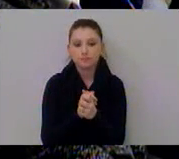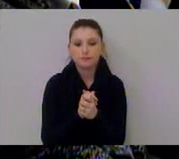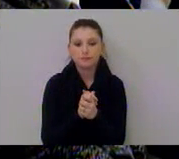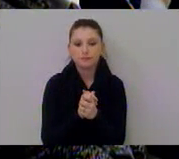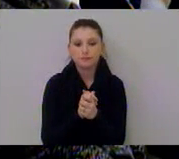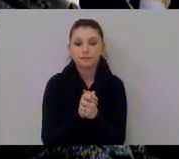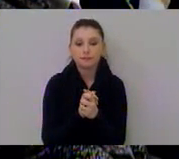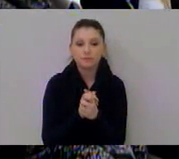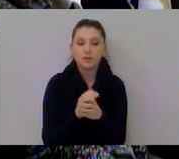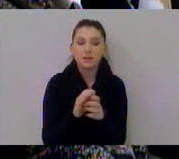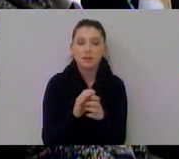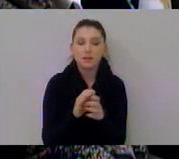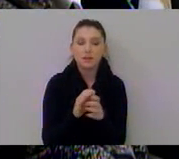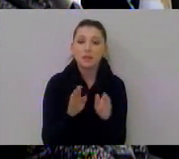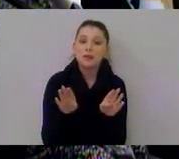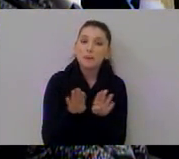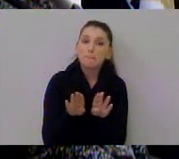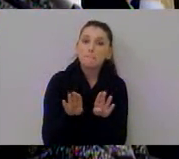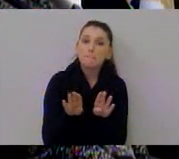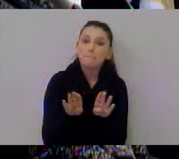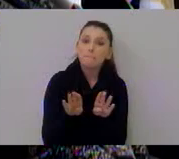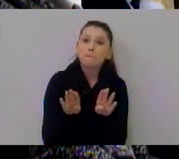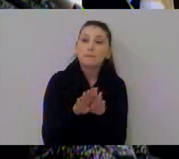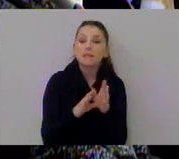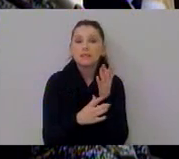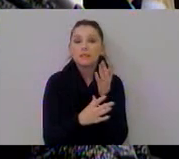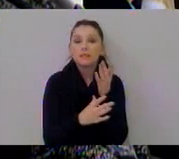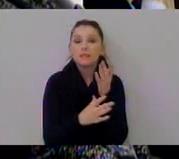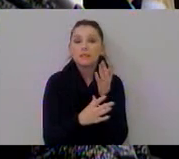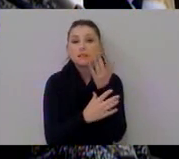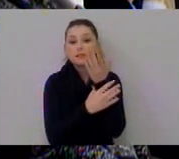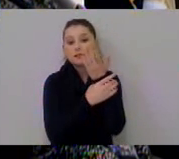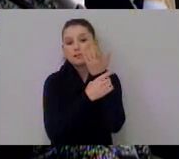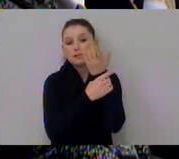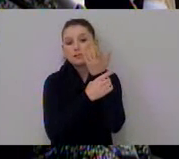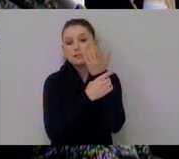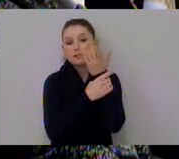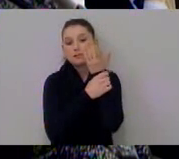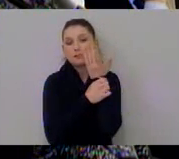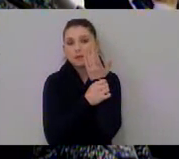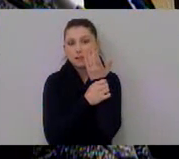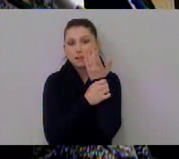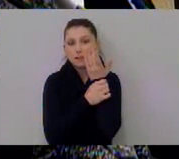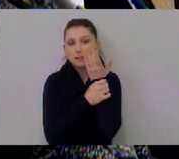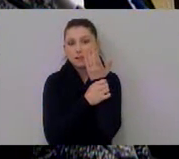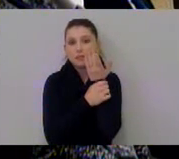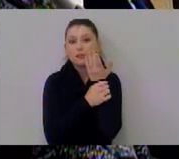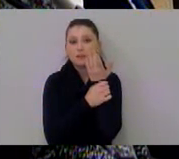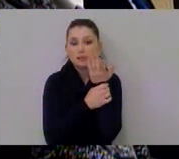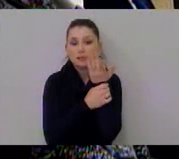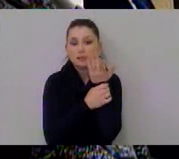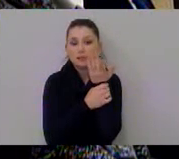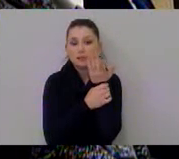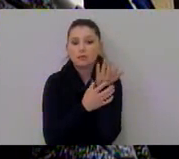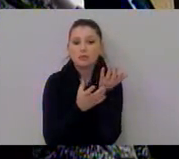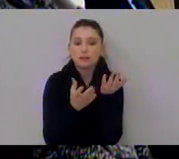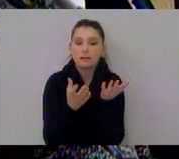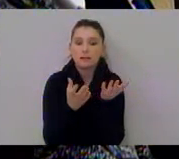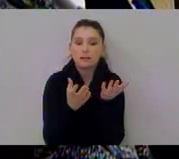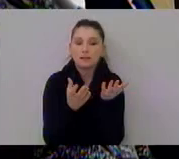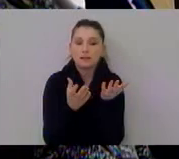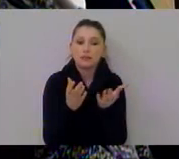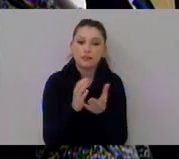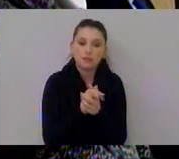da segurança, também o vereador Daniel, que tem batido muito nessa tecla